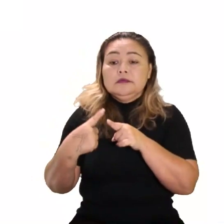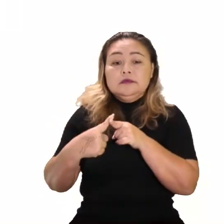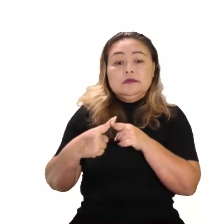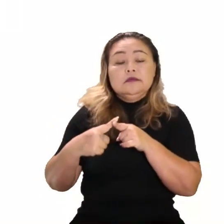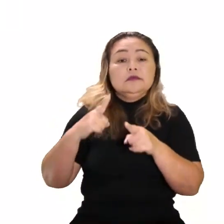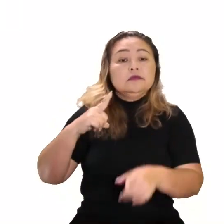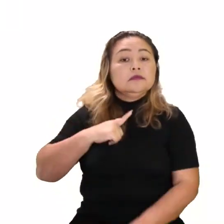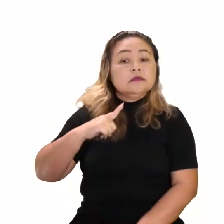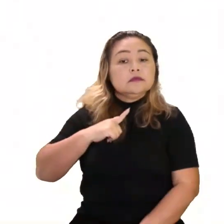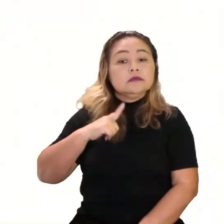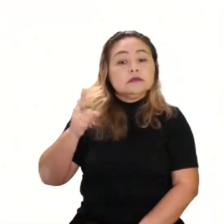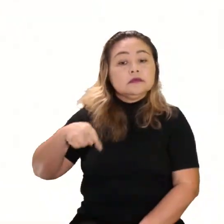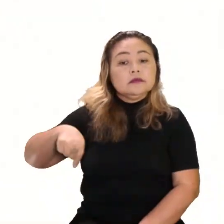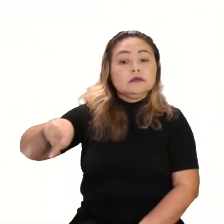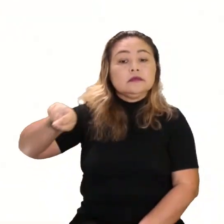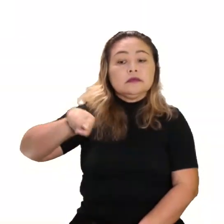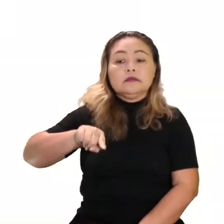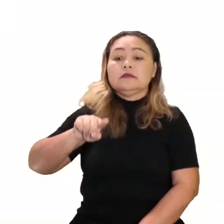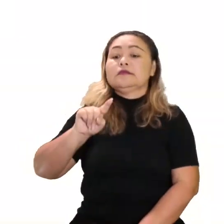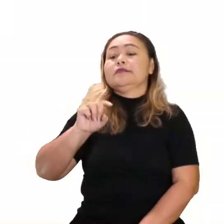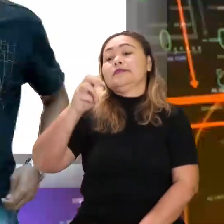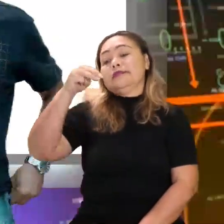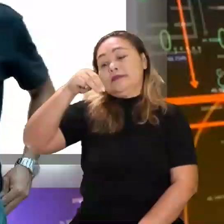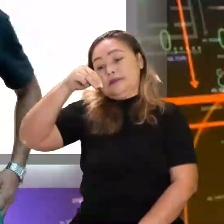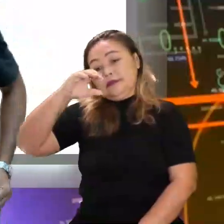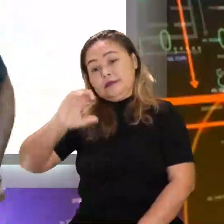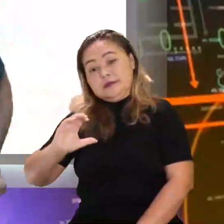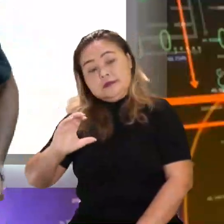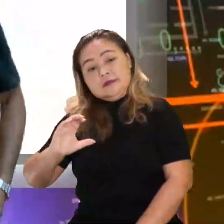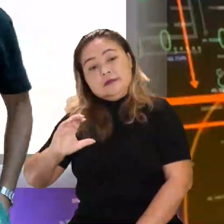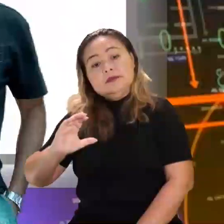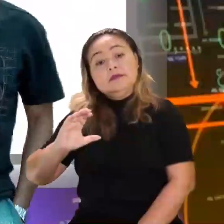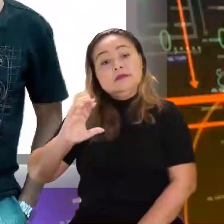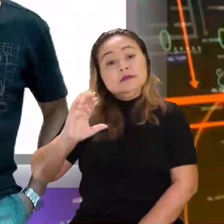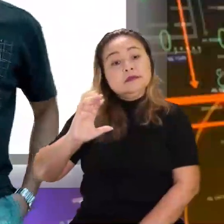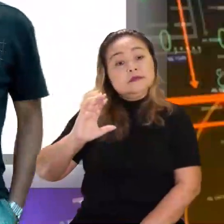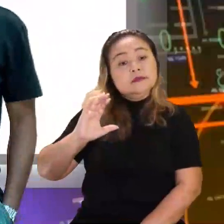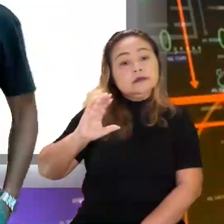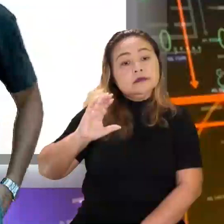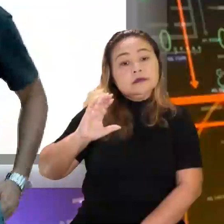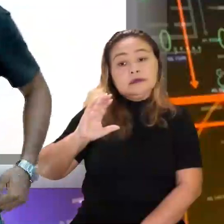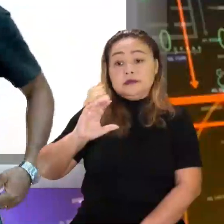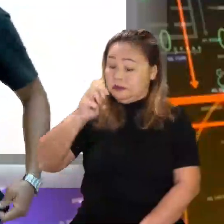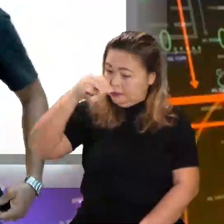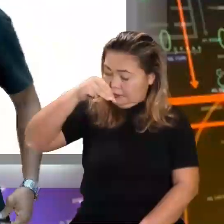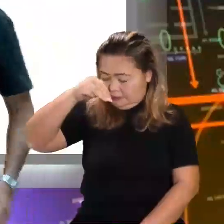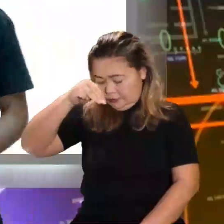vai trabalhar com MMC, né? Vai trabalhar com muito